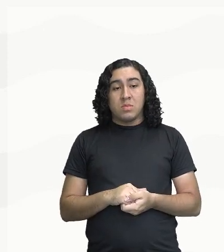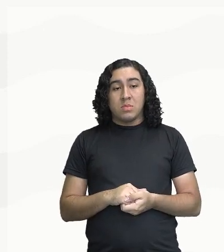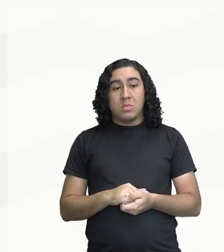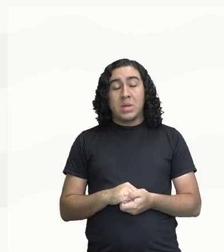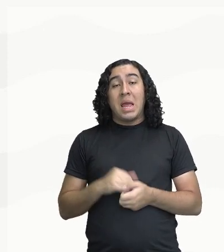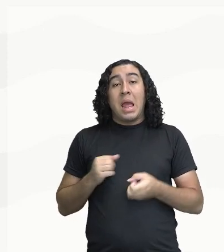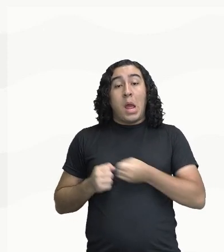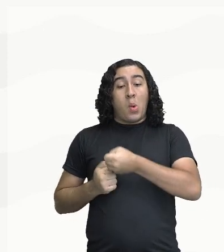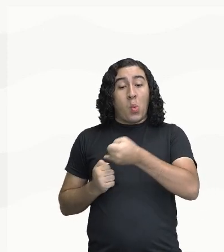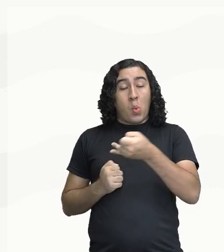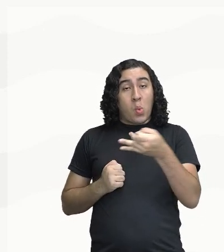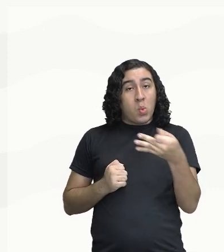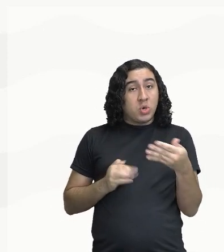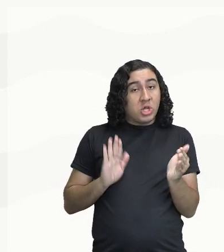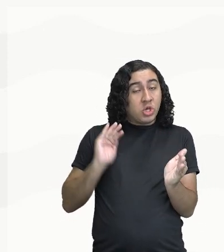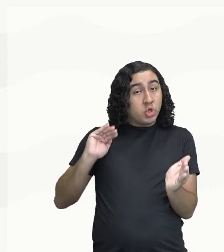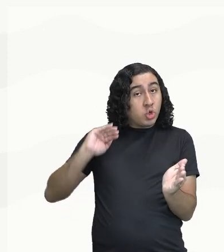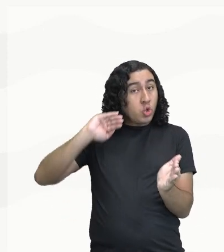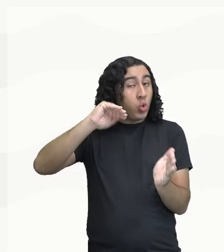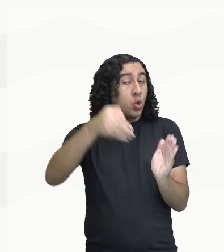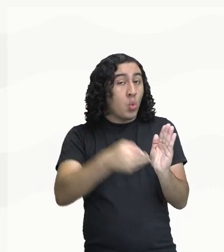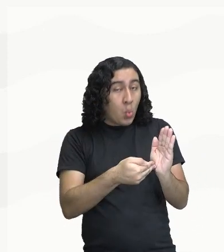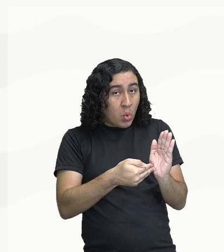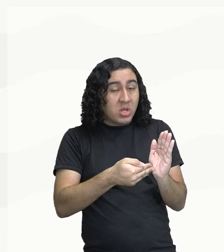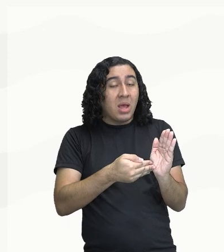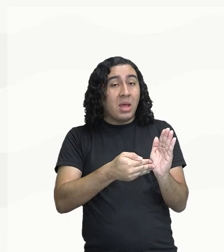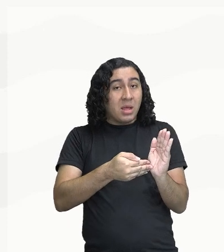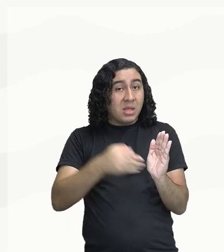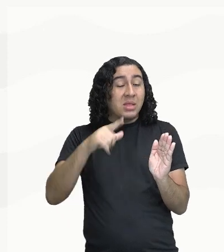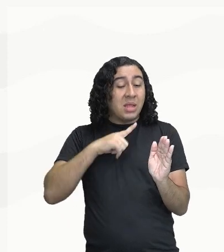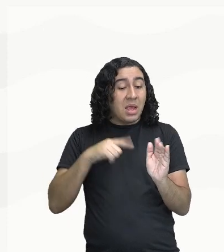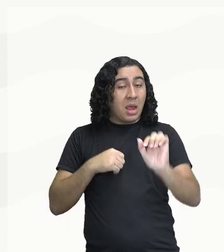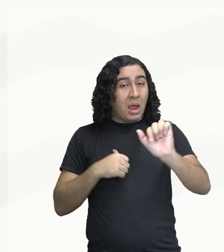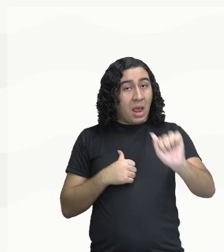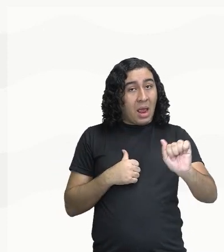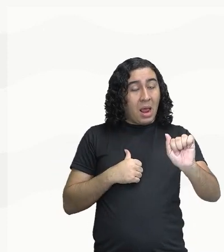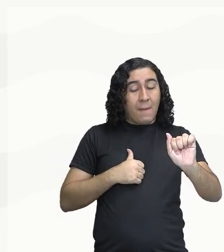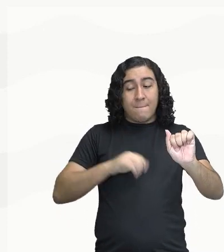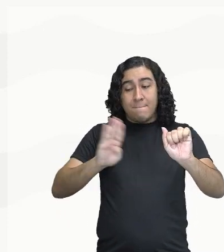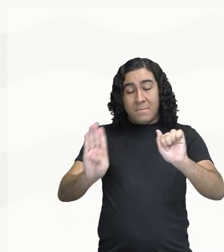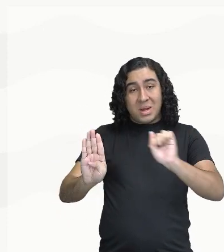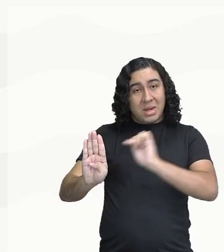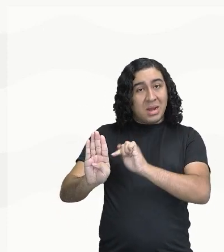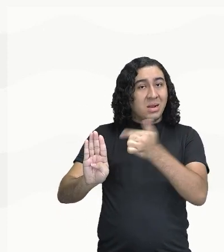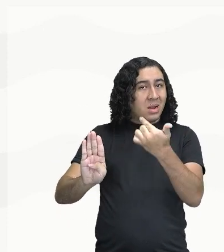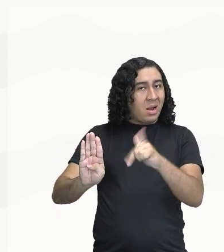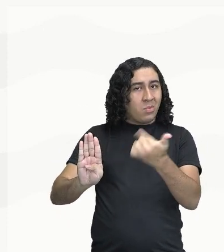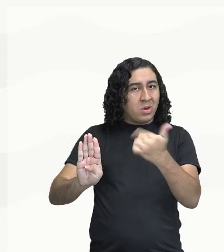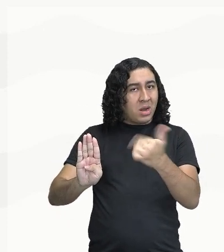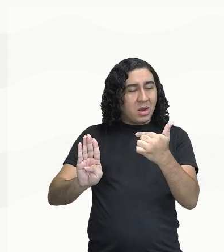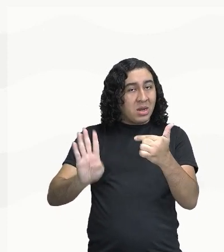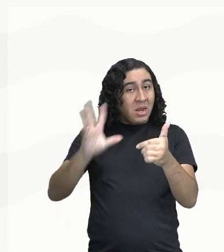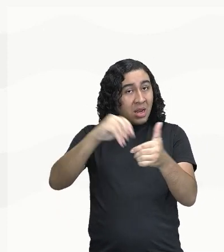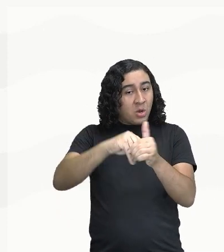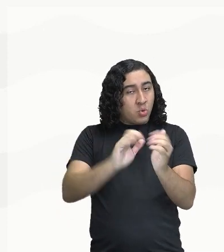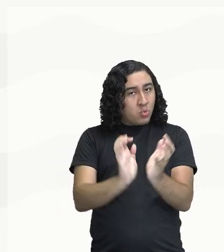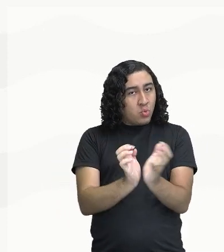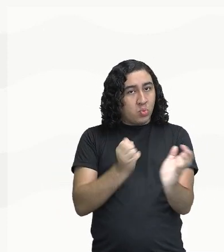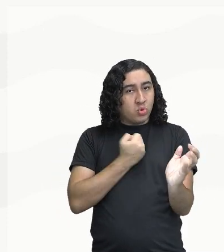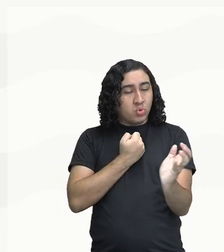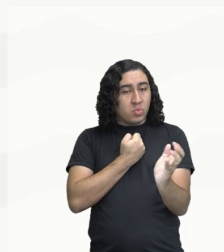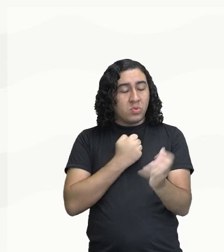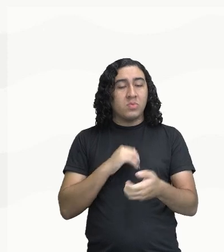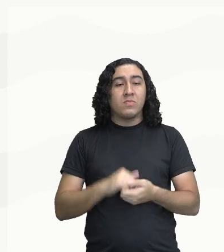o A e exclui o B. Então, isso significa que cada valor